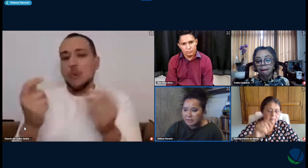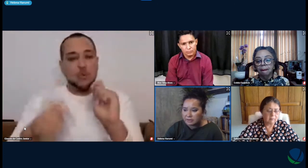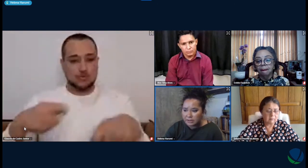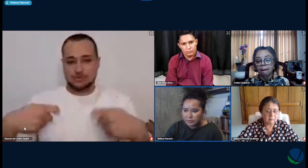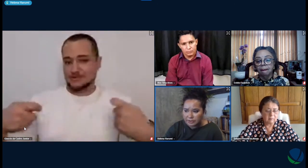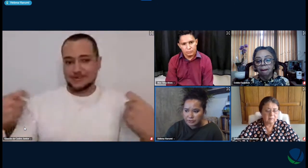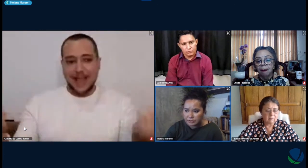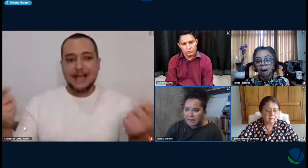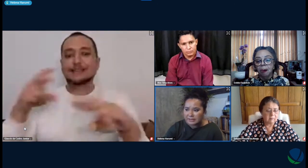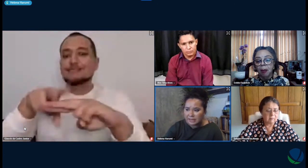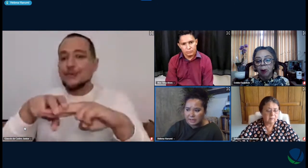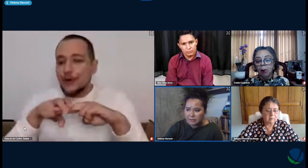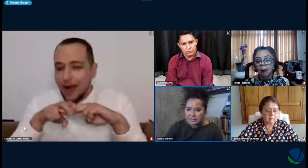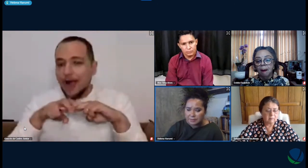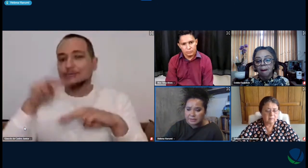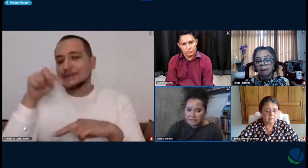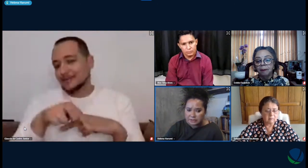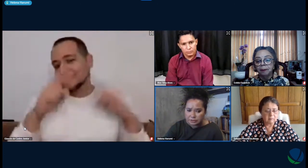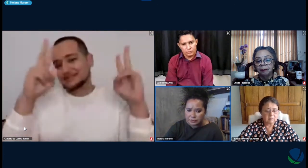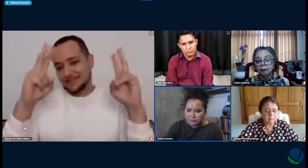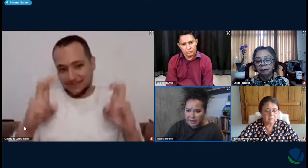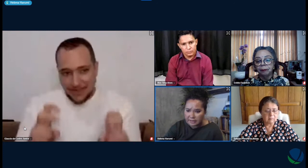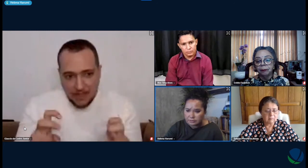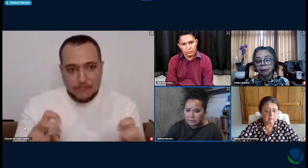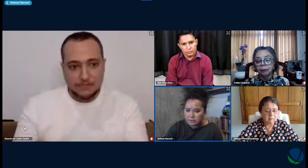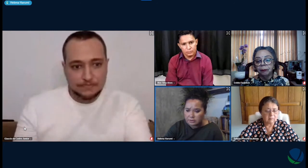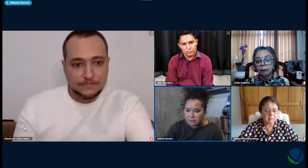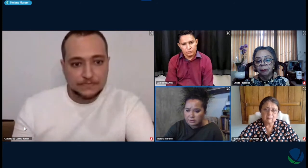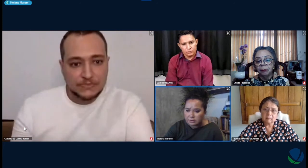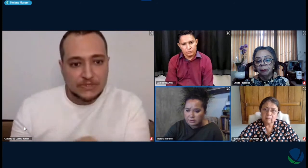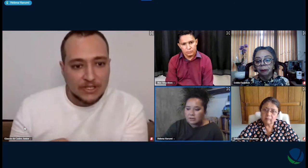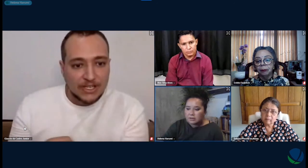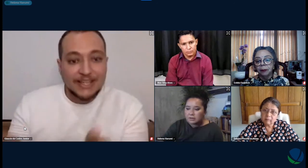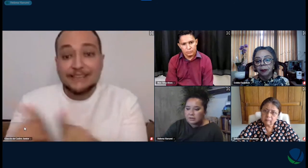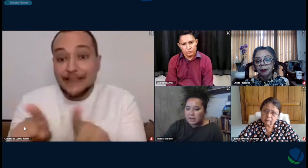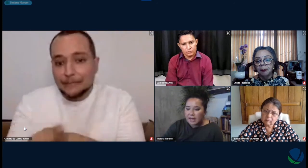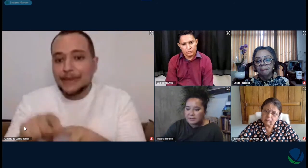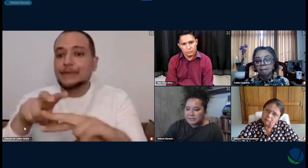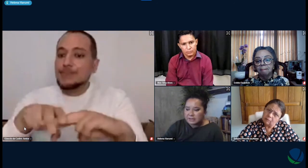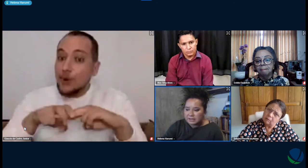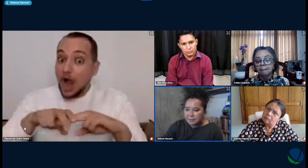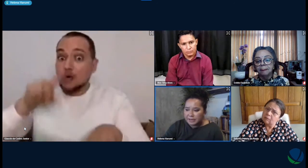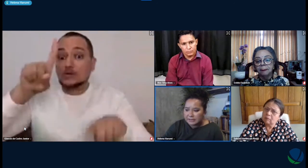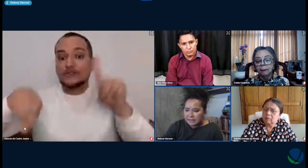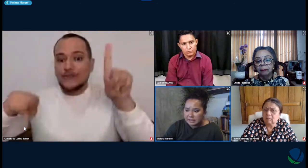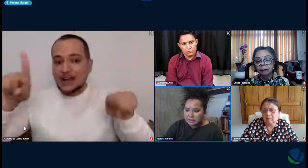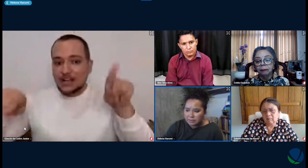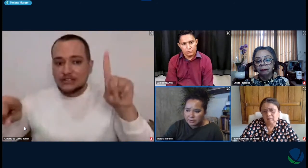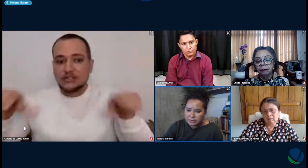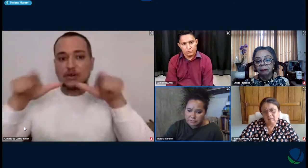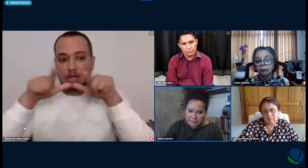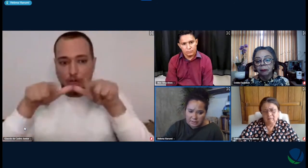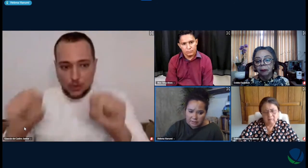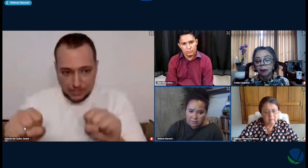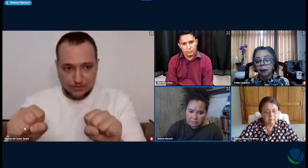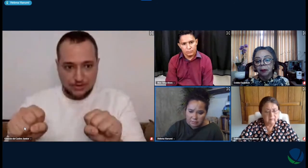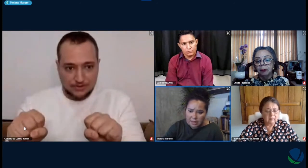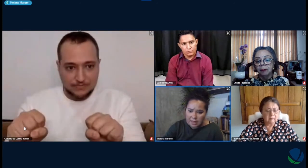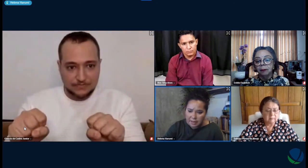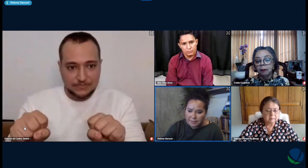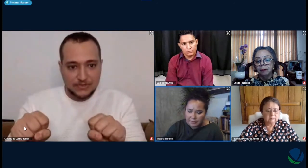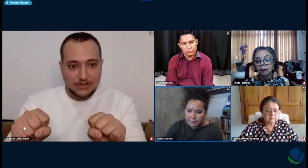o reconhecimento linguístico, mas a língua sempre existiu de fato. A pesquisa apresenta uma